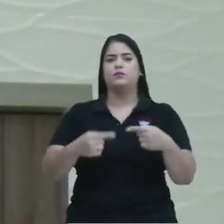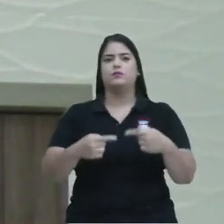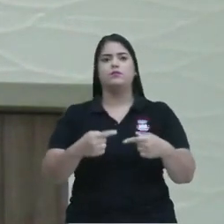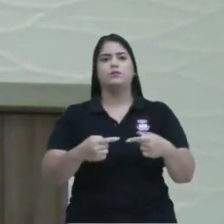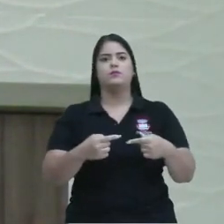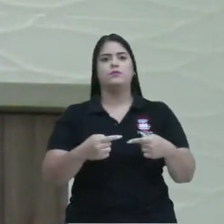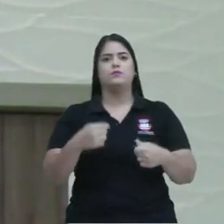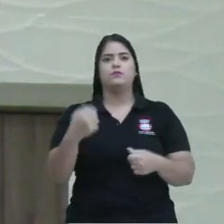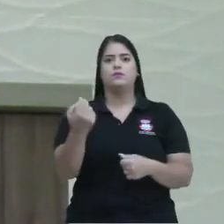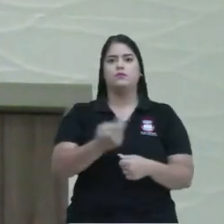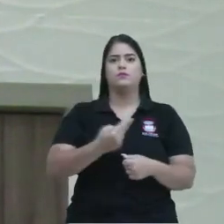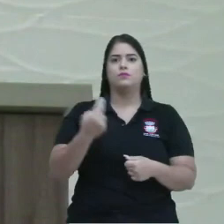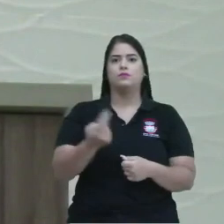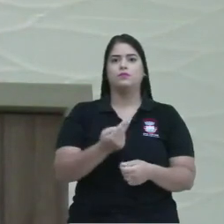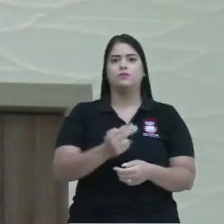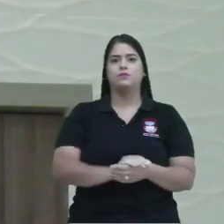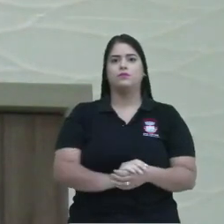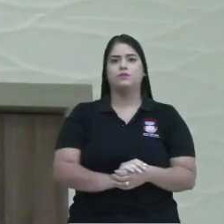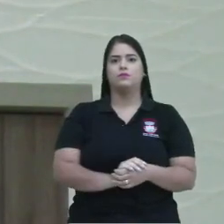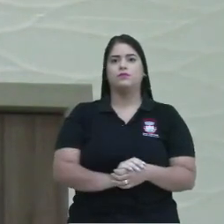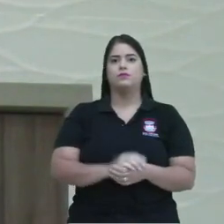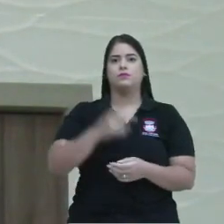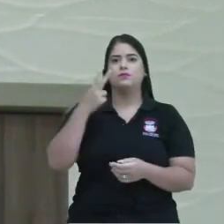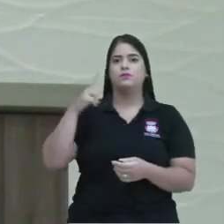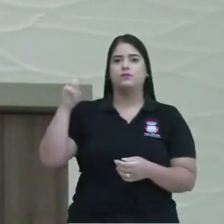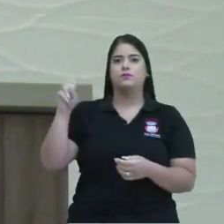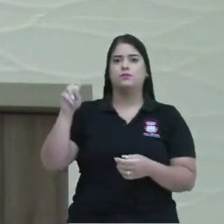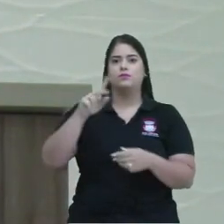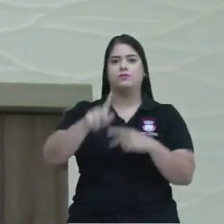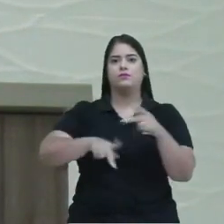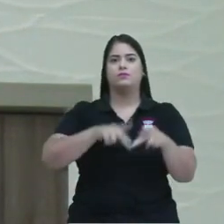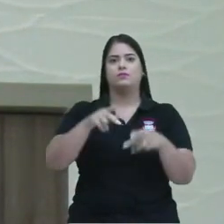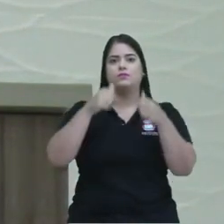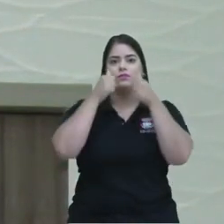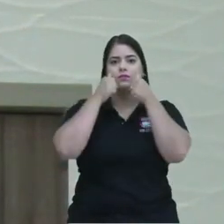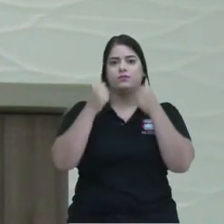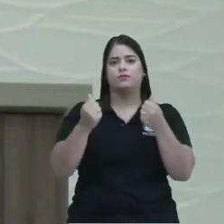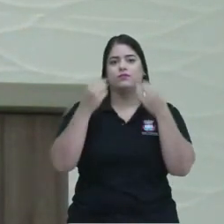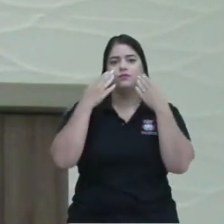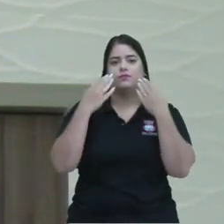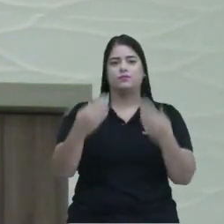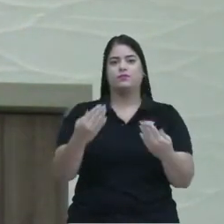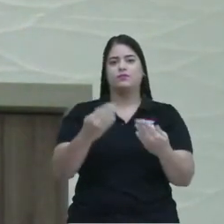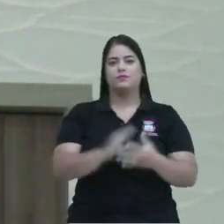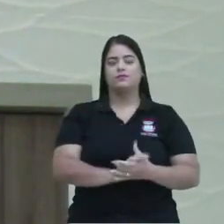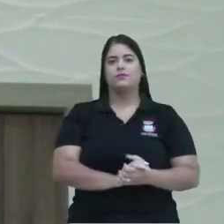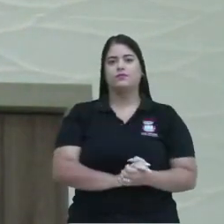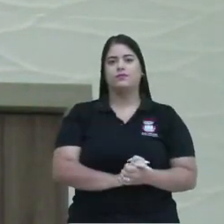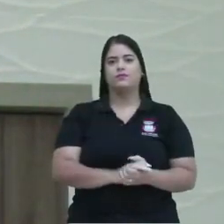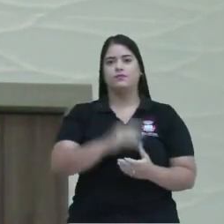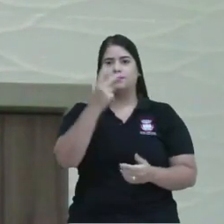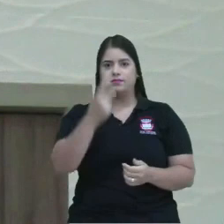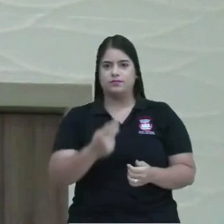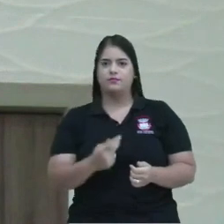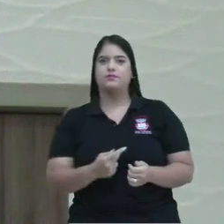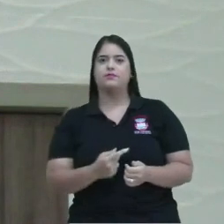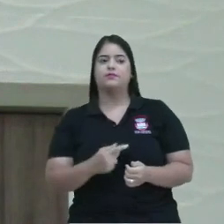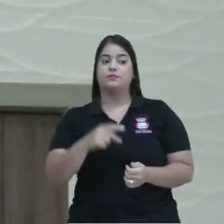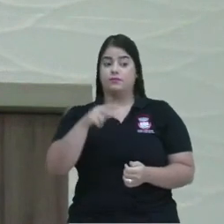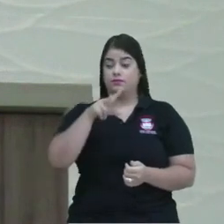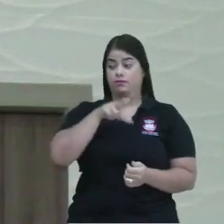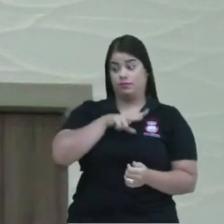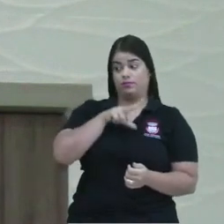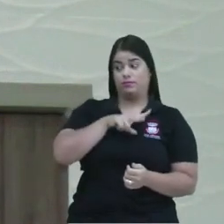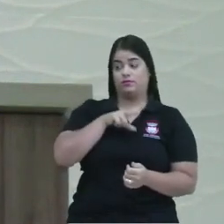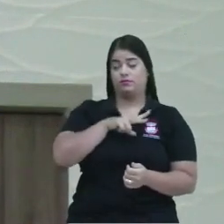então nós já estamos representando o povo em uma audiência pública. Eu, particularmente, falando, meu